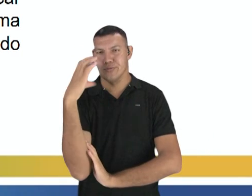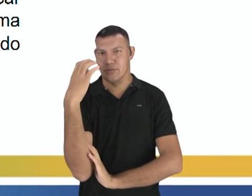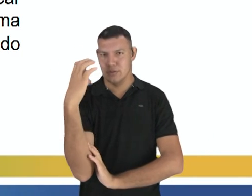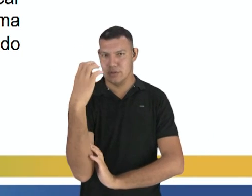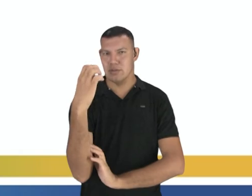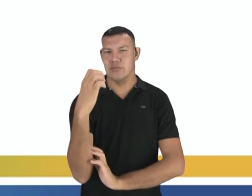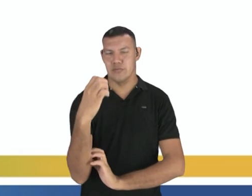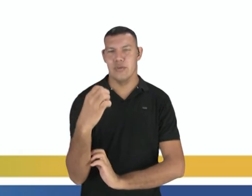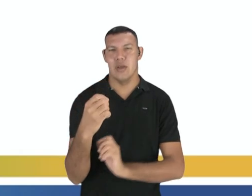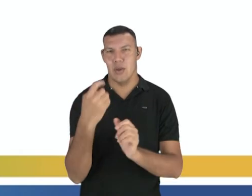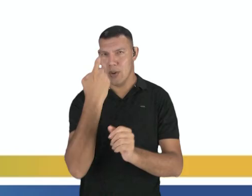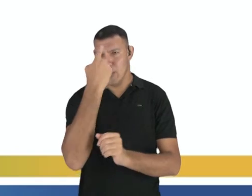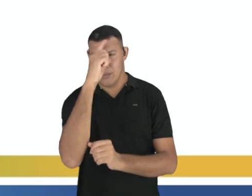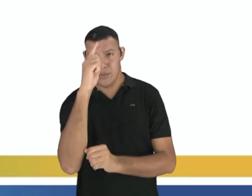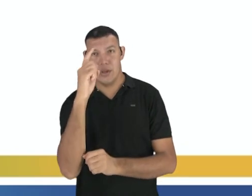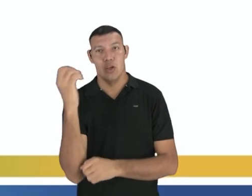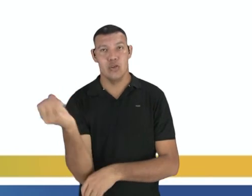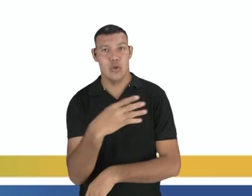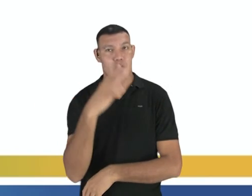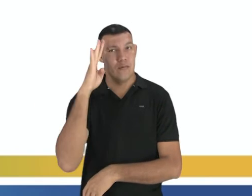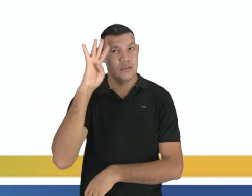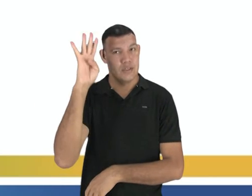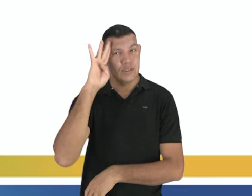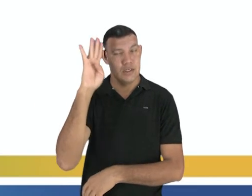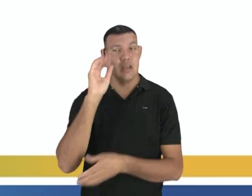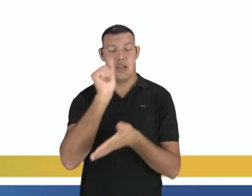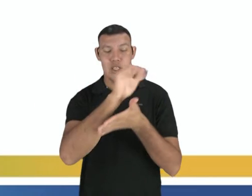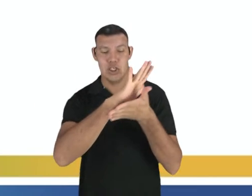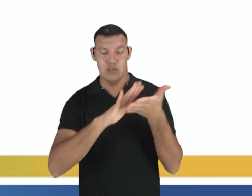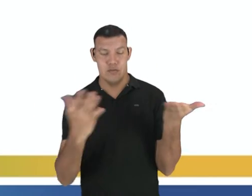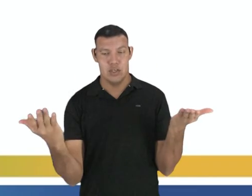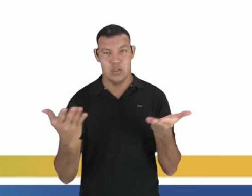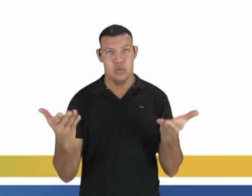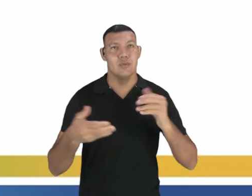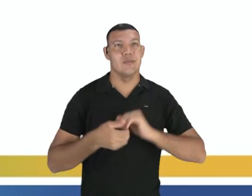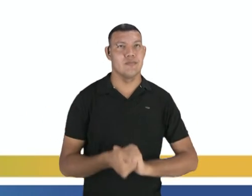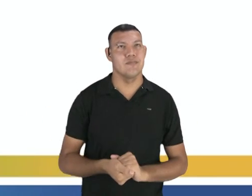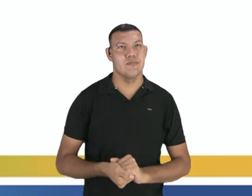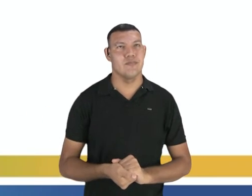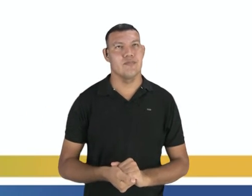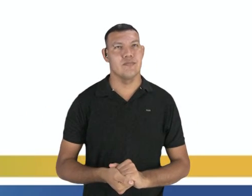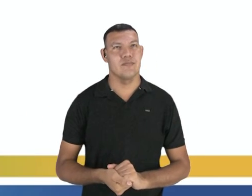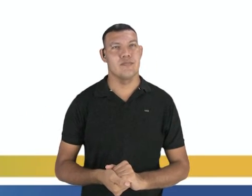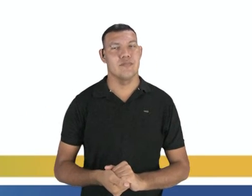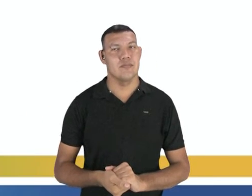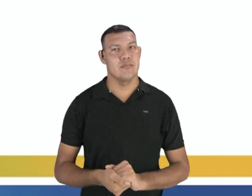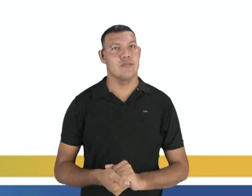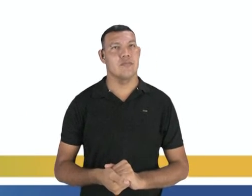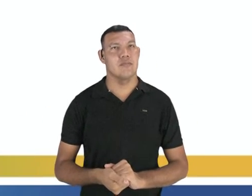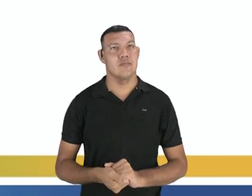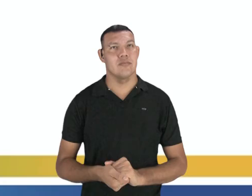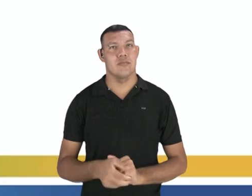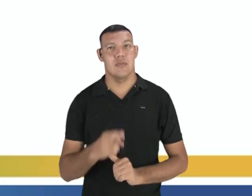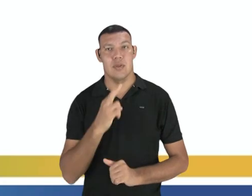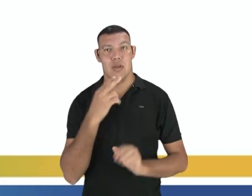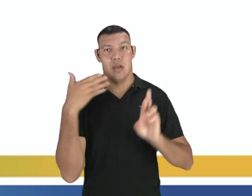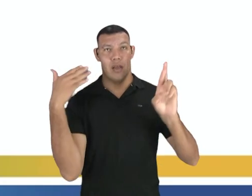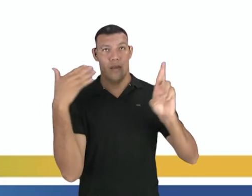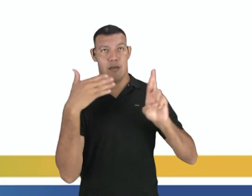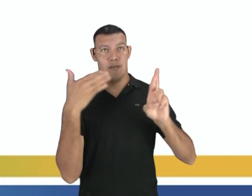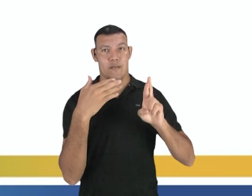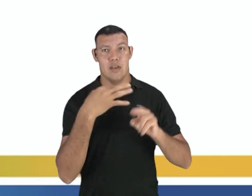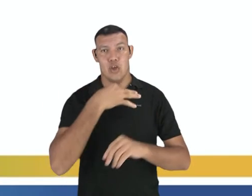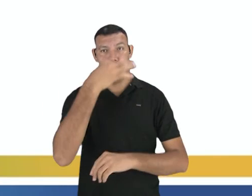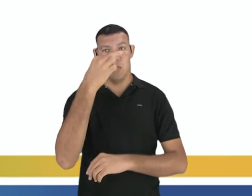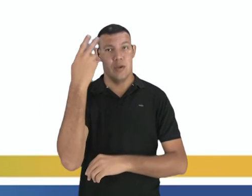desenvolvam suas teorias. Bom, no nosso exercitando, nós temos essa questão. A respeito do senso